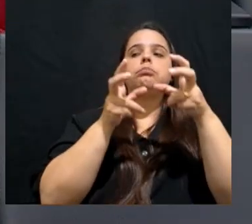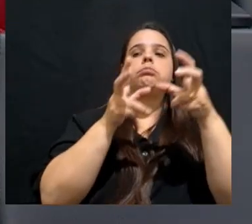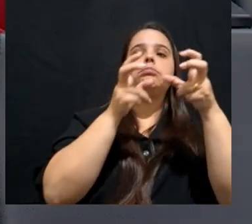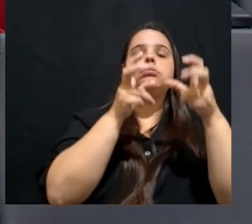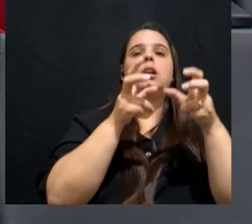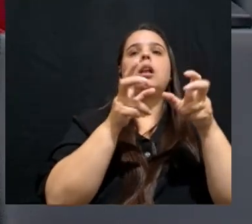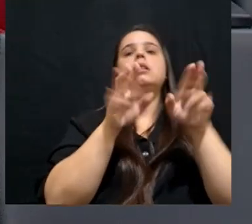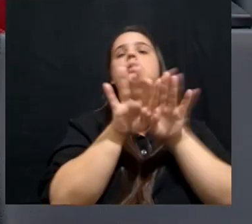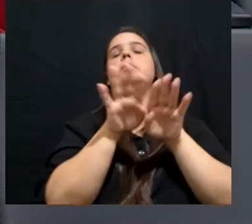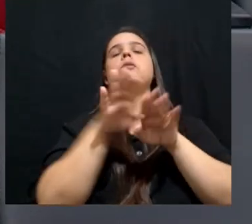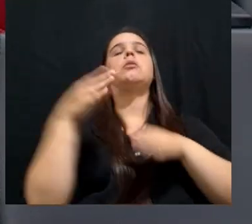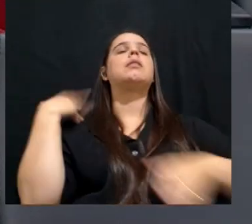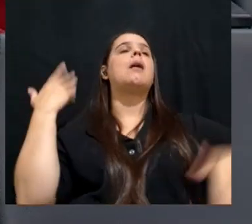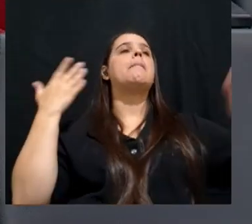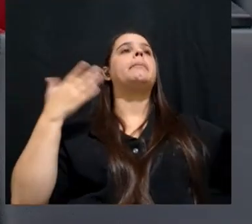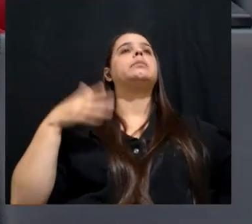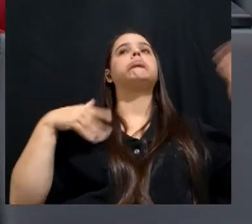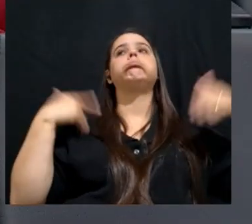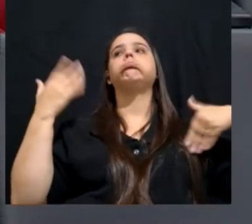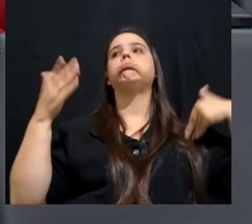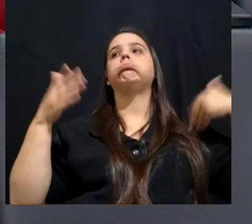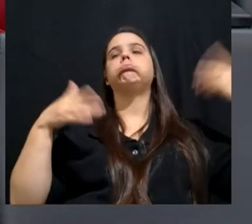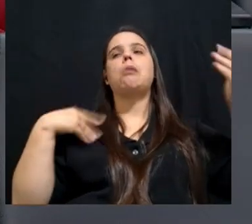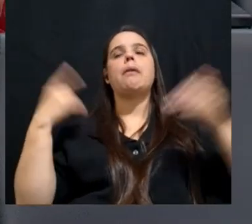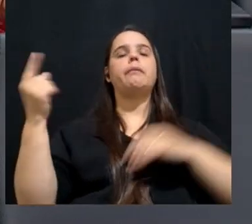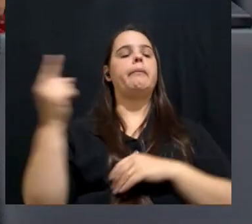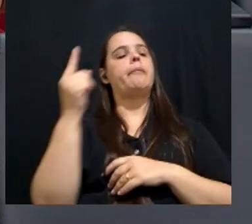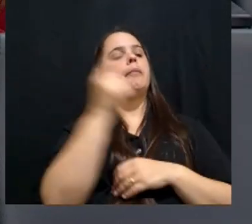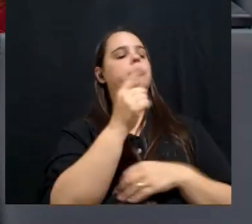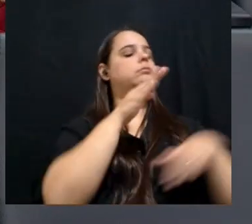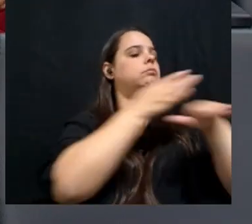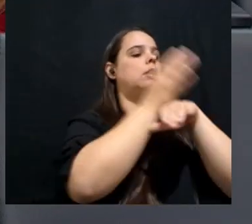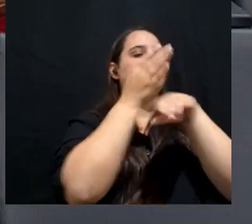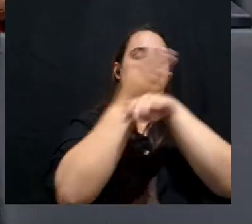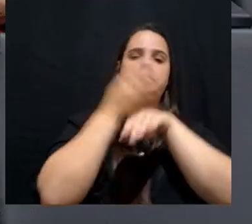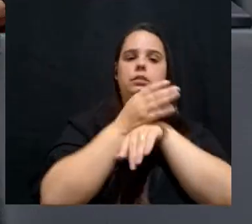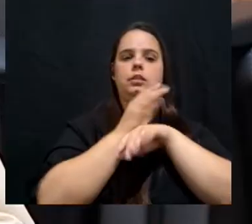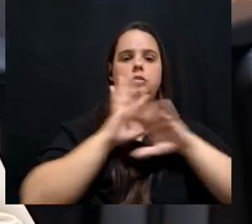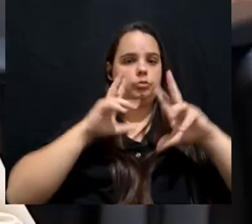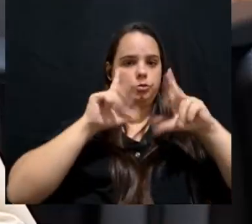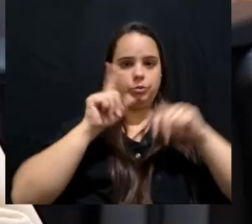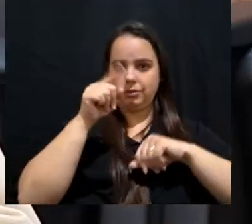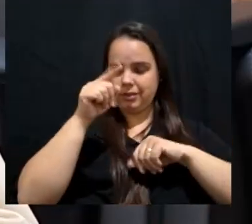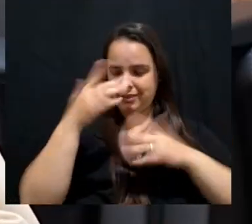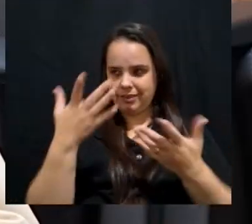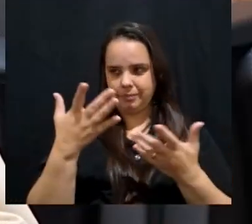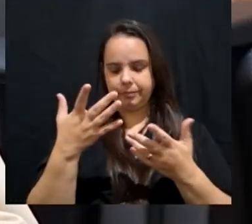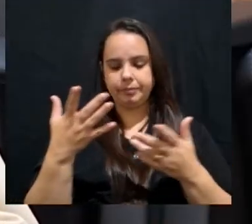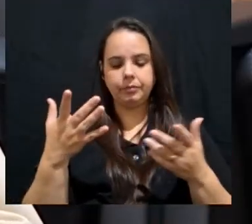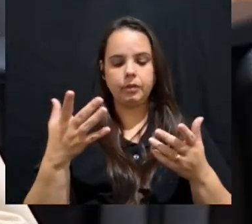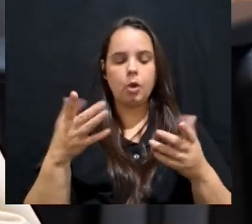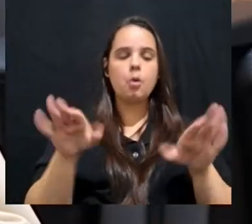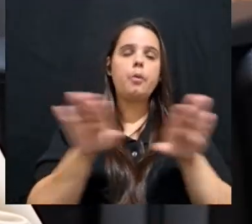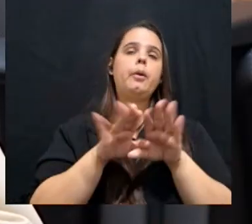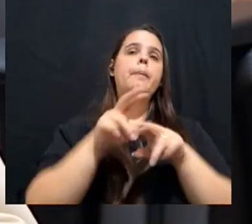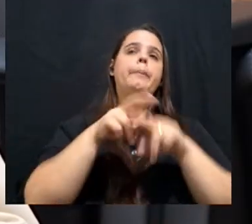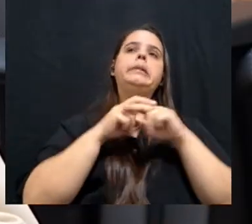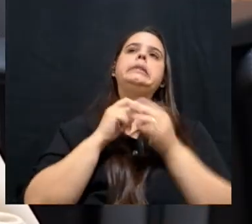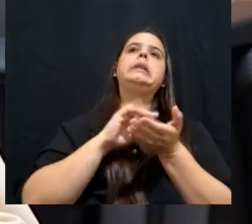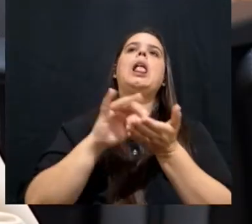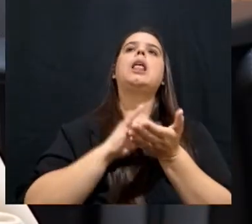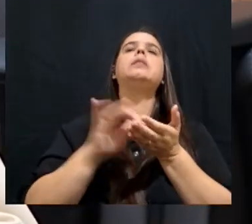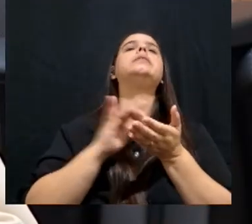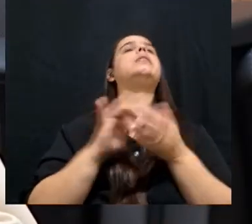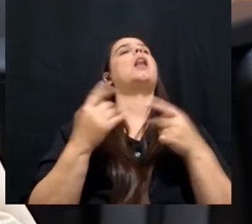turistas, movimenta a economia, tem tudo isso também, né, além dos olhares. Tem, por isso que a Secretaria de Desenvolvimento Econômico